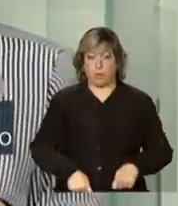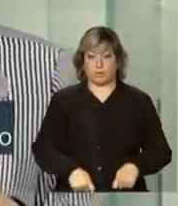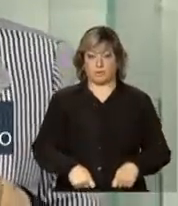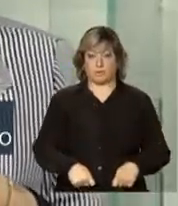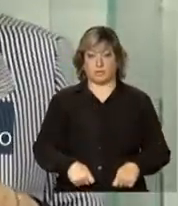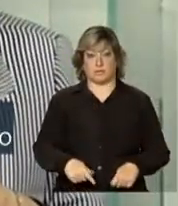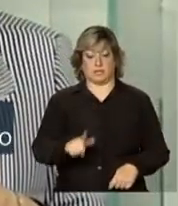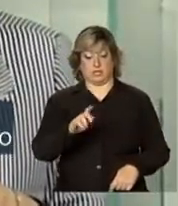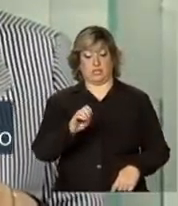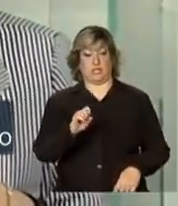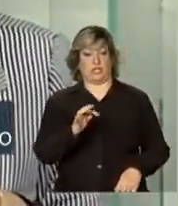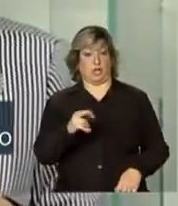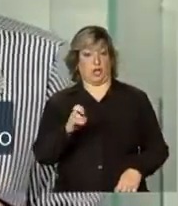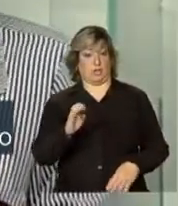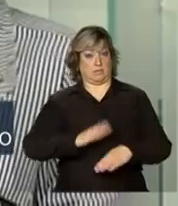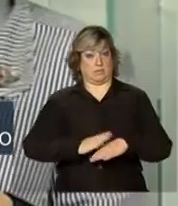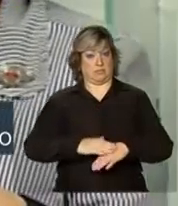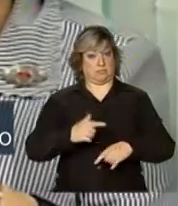enquanto gestores